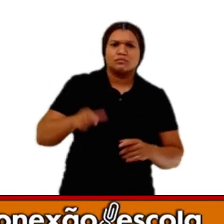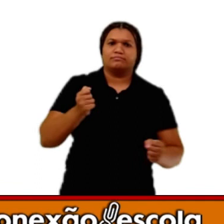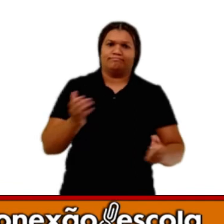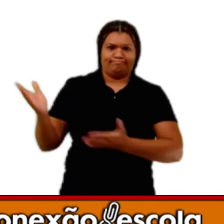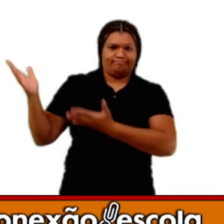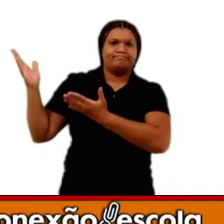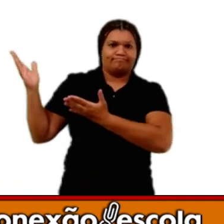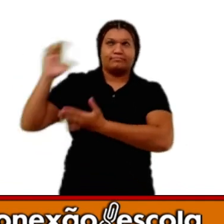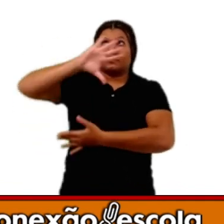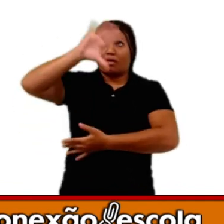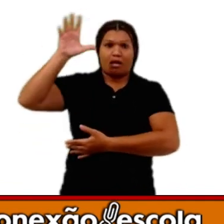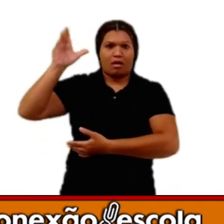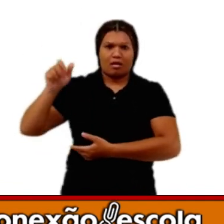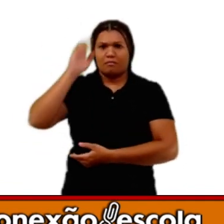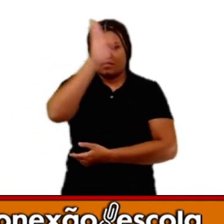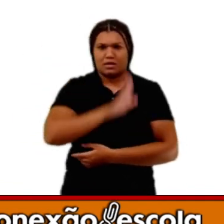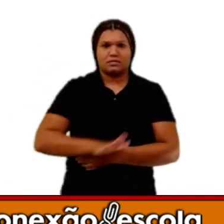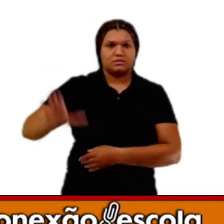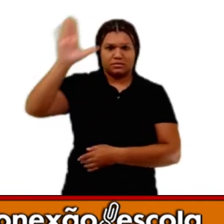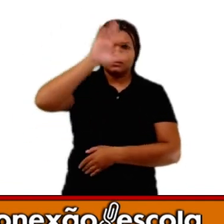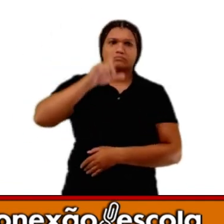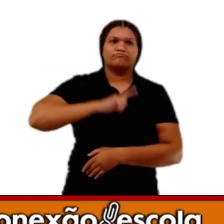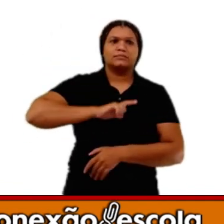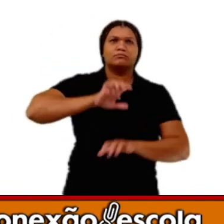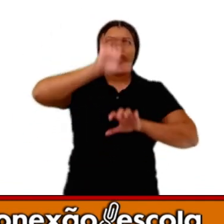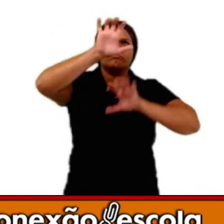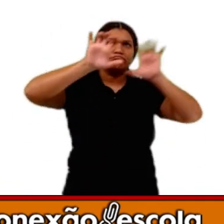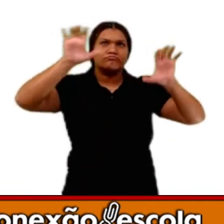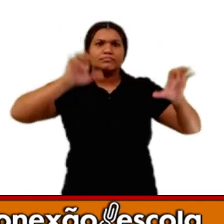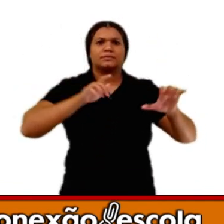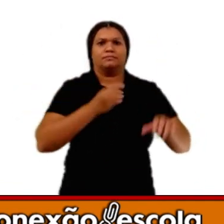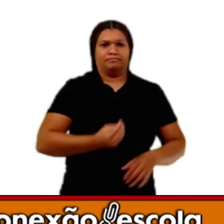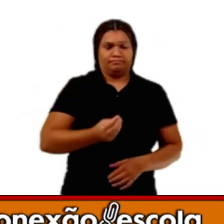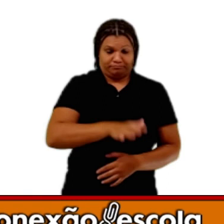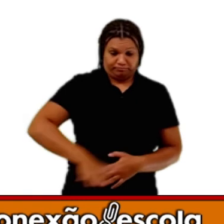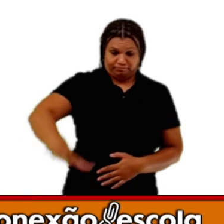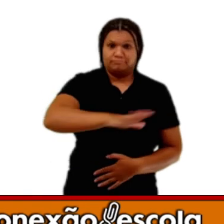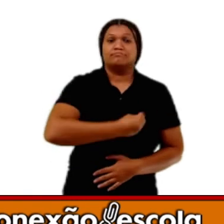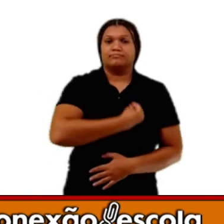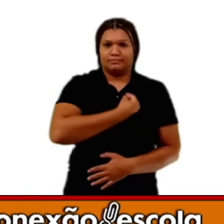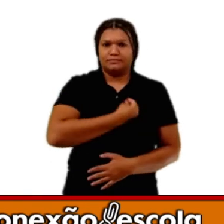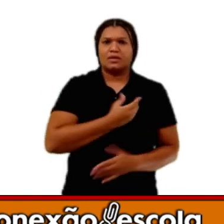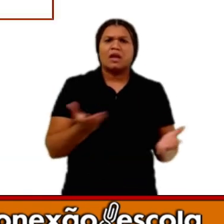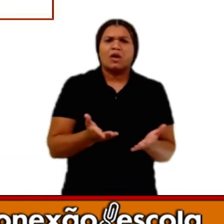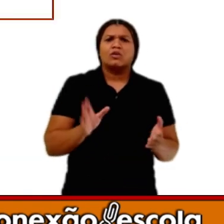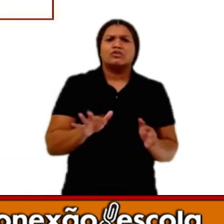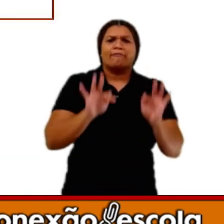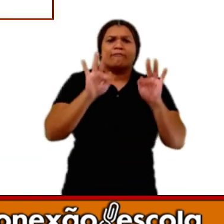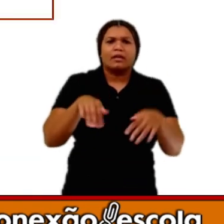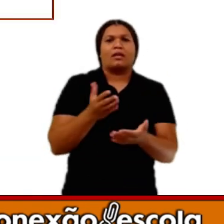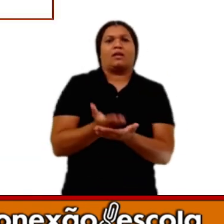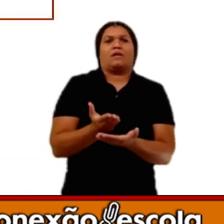do Brasil e os seus biomas, a área de ocorrência dos seus biomas. Para encerrar a nossa aula de hoje, não